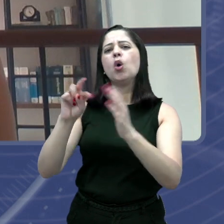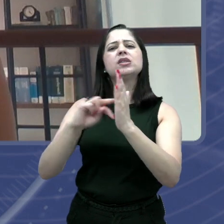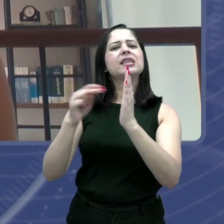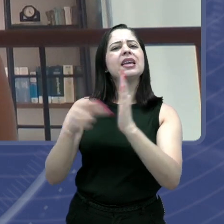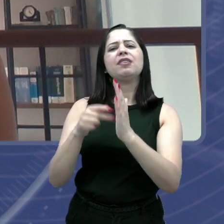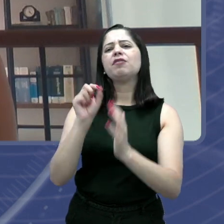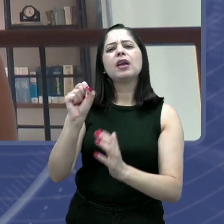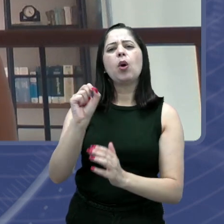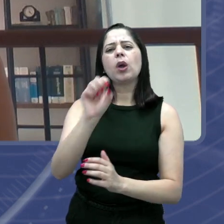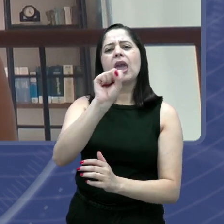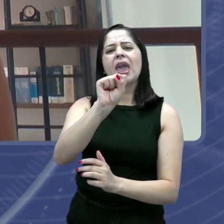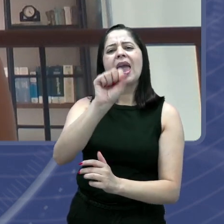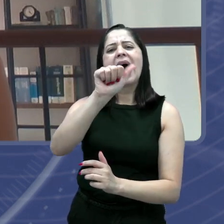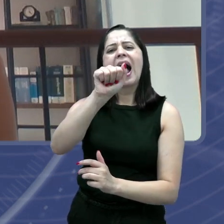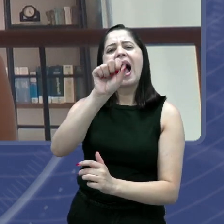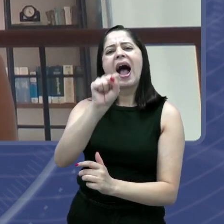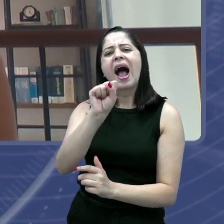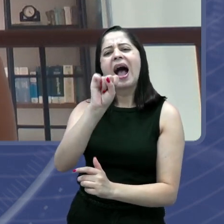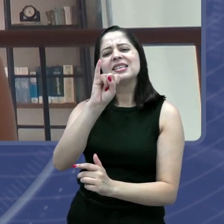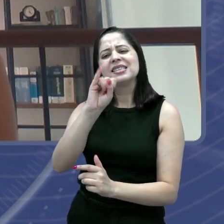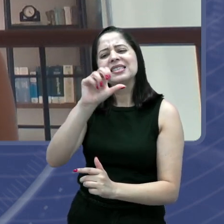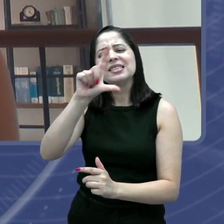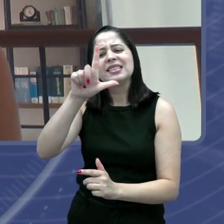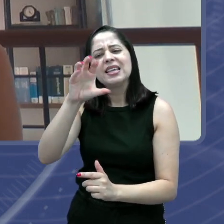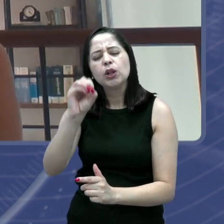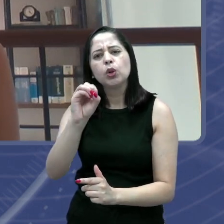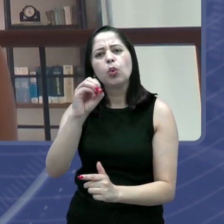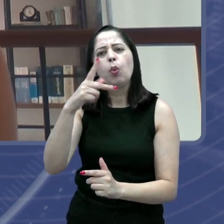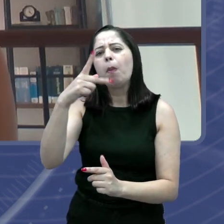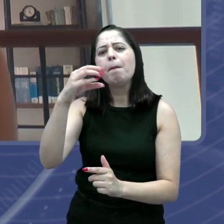na prática, né? Como que é esse processo?